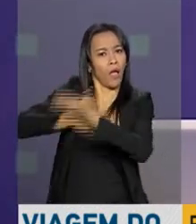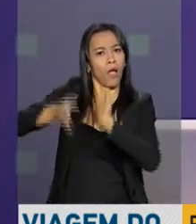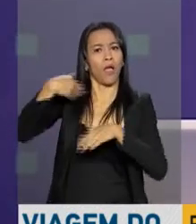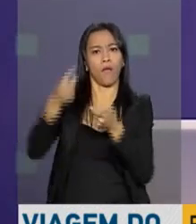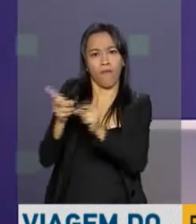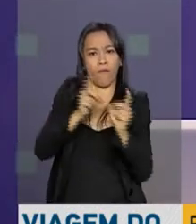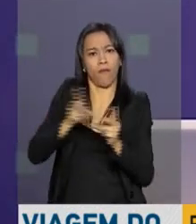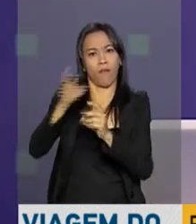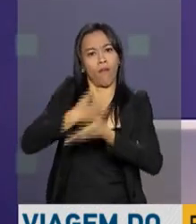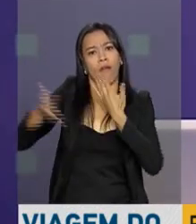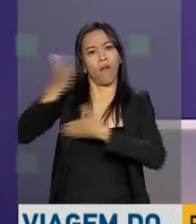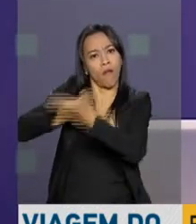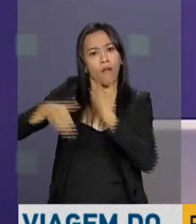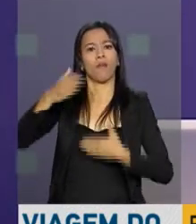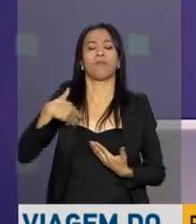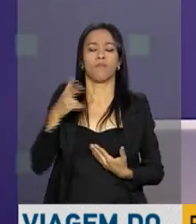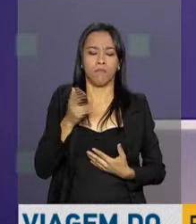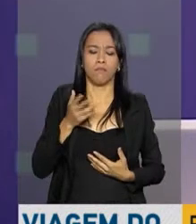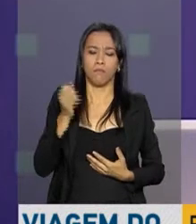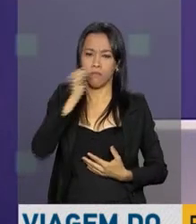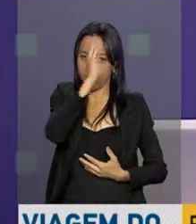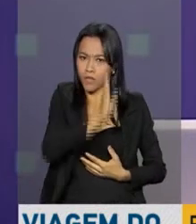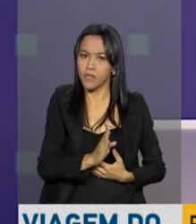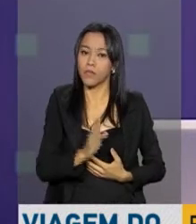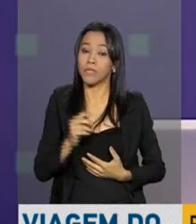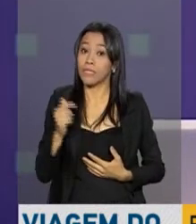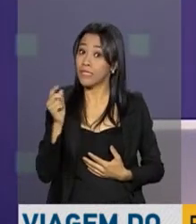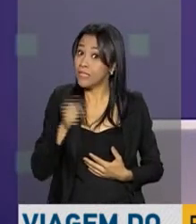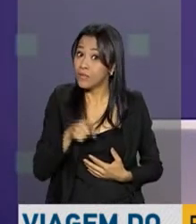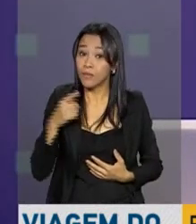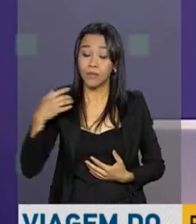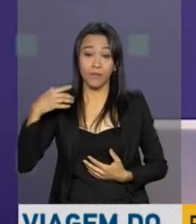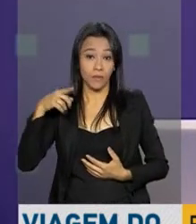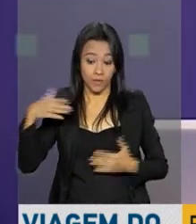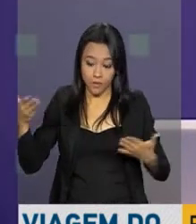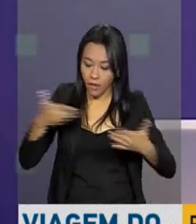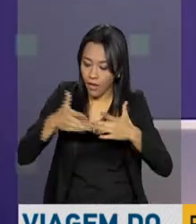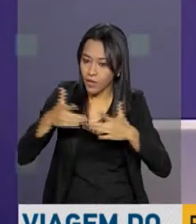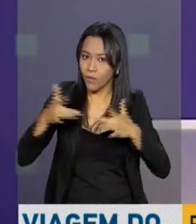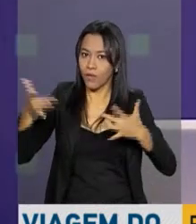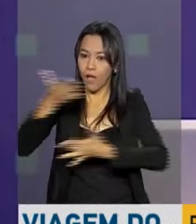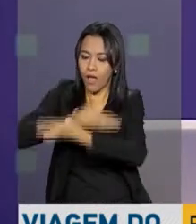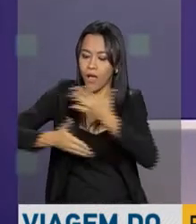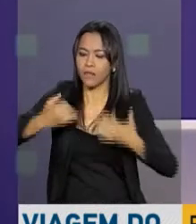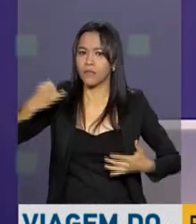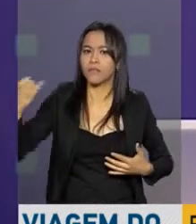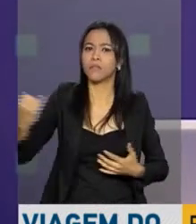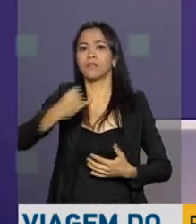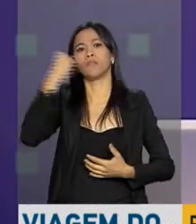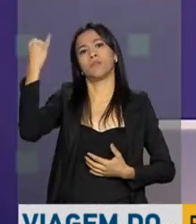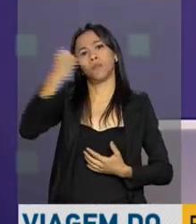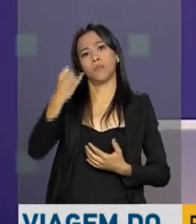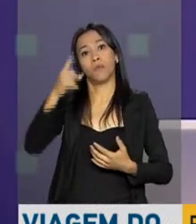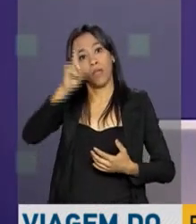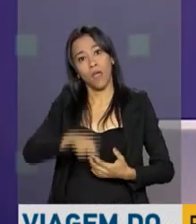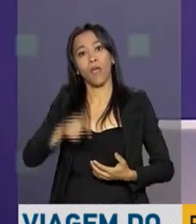sido crescentemente fonte importante de investimentos em nosso